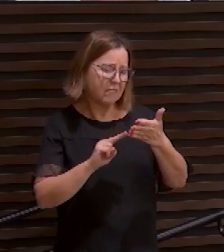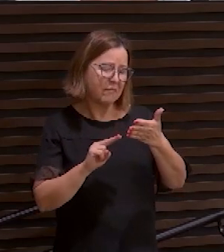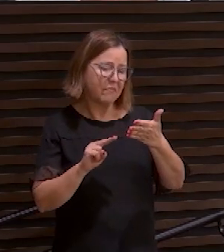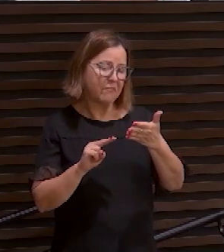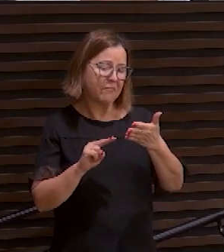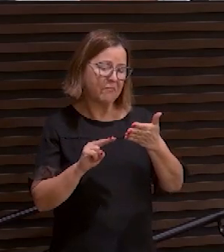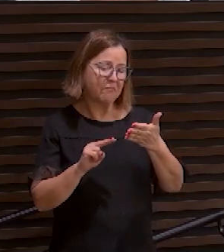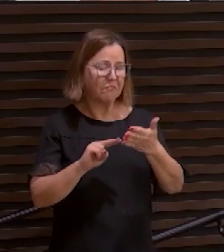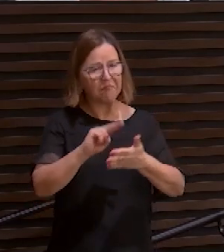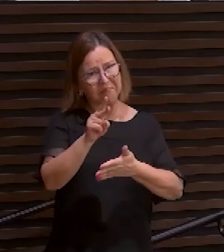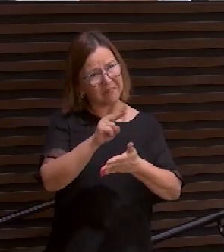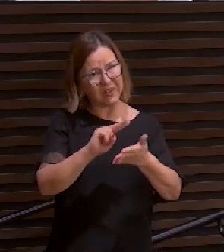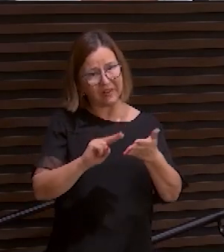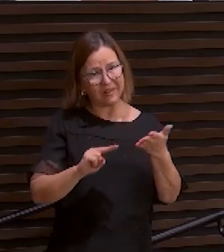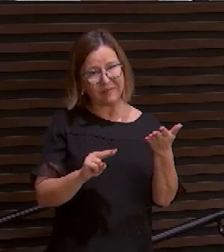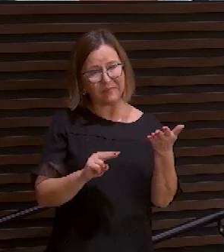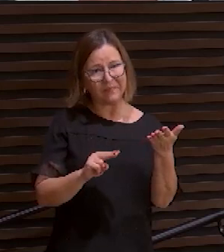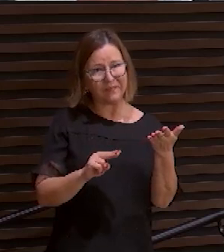Leia.